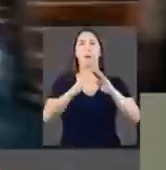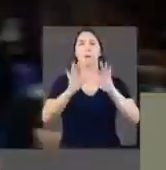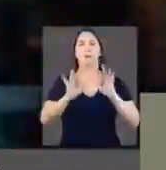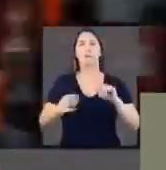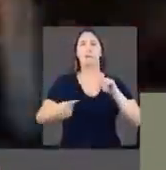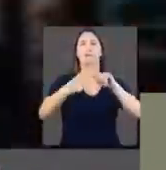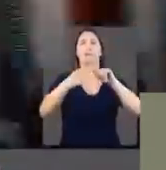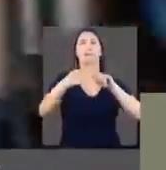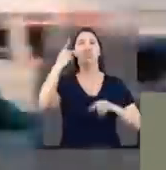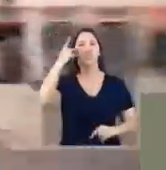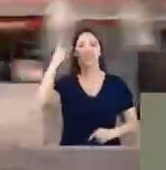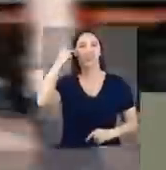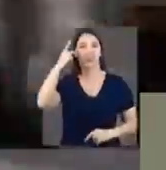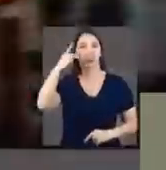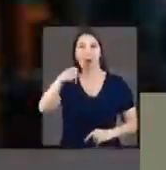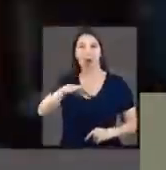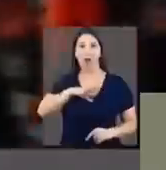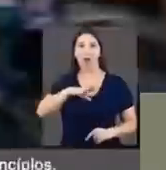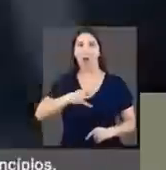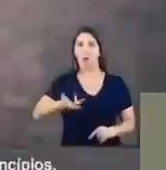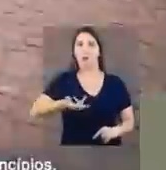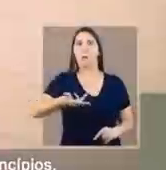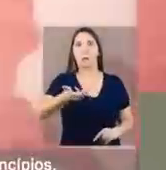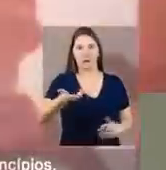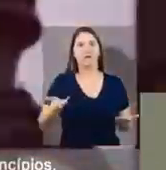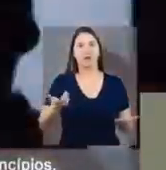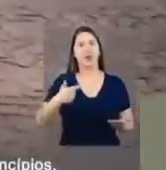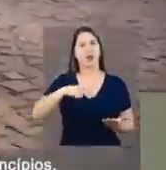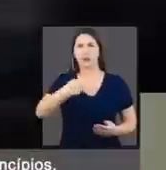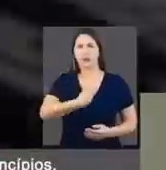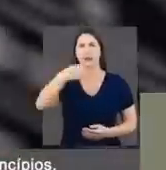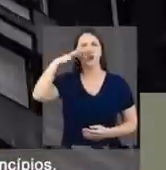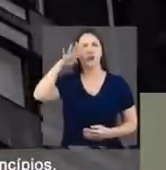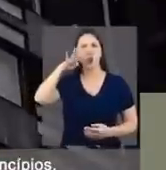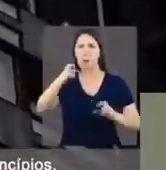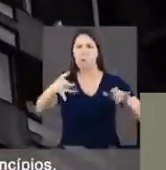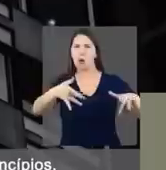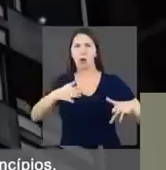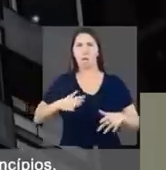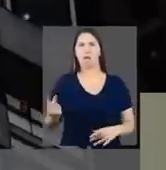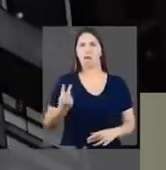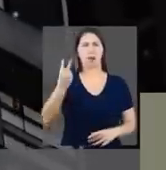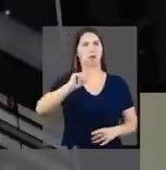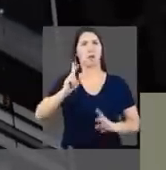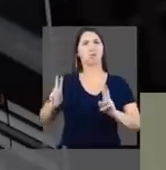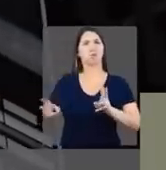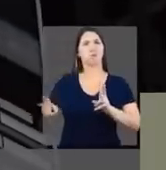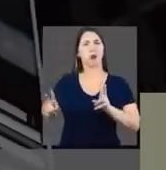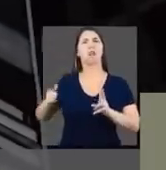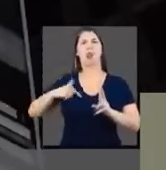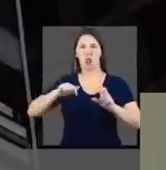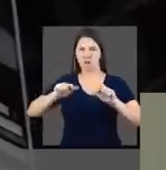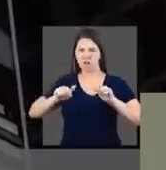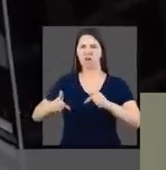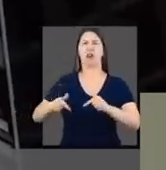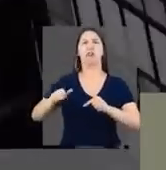de coração com São Paulo, a cidade que não para. A Joyce de hoje é a Joyce de sempre, que não abandona os seus princípios, que enfrentou o